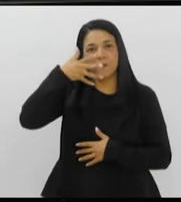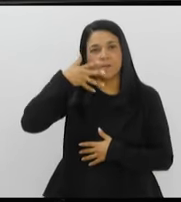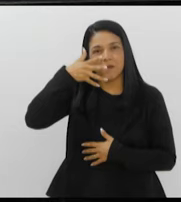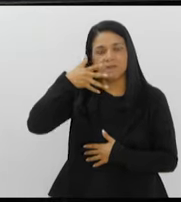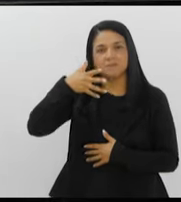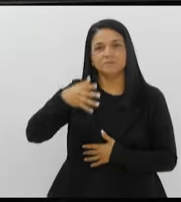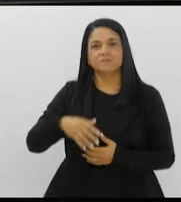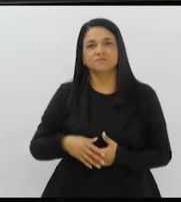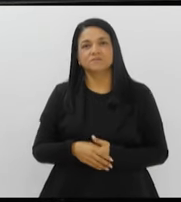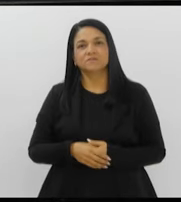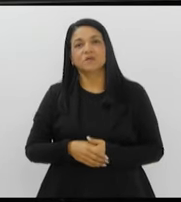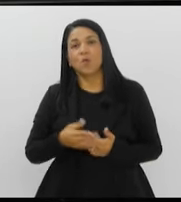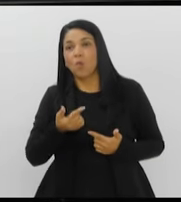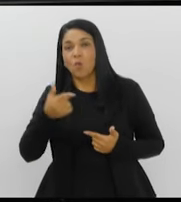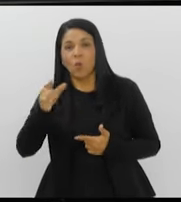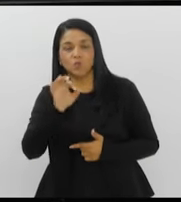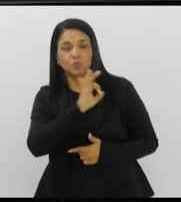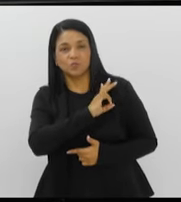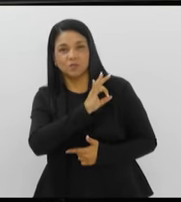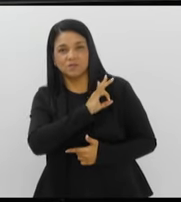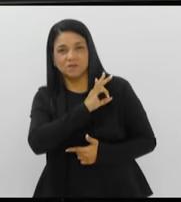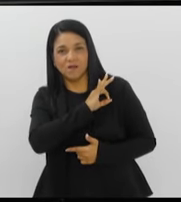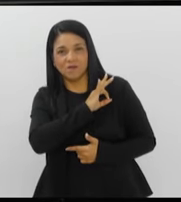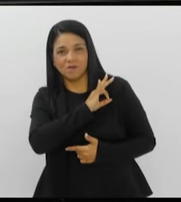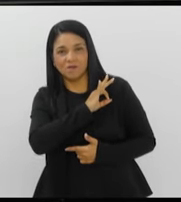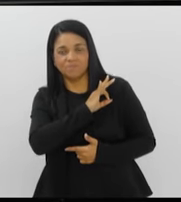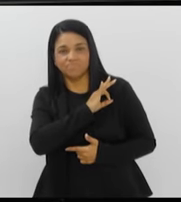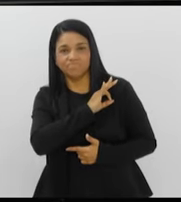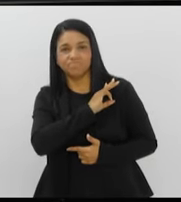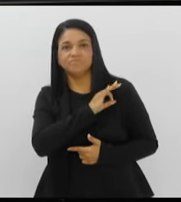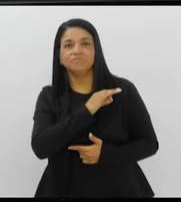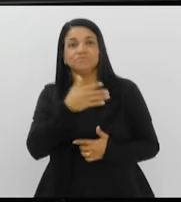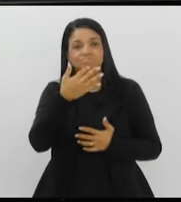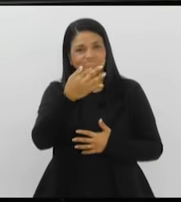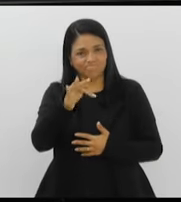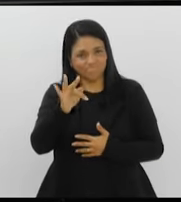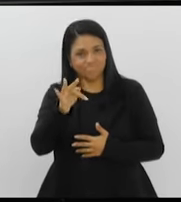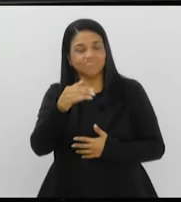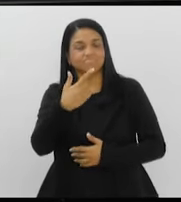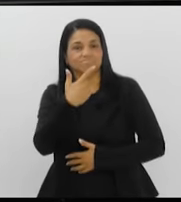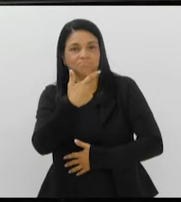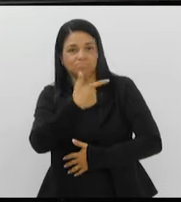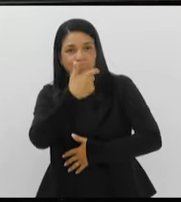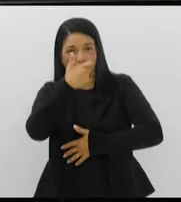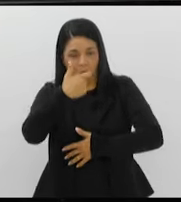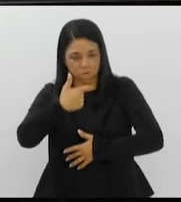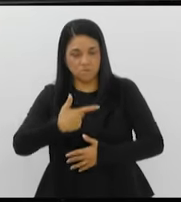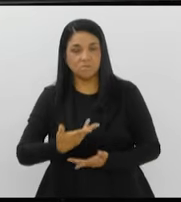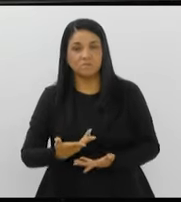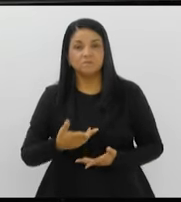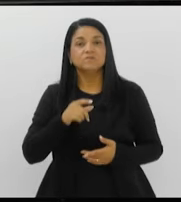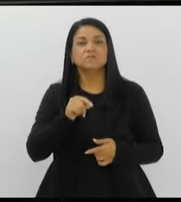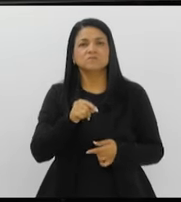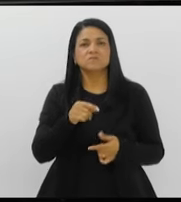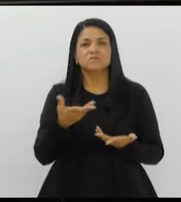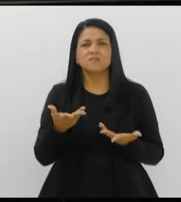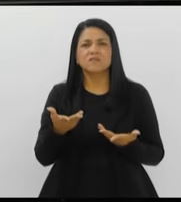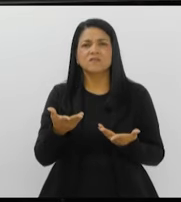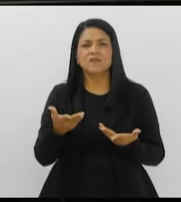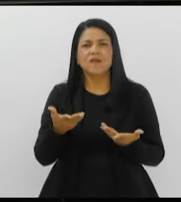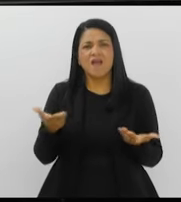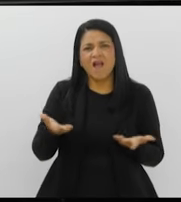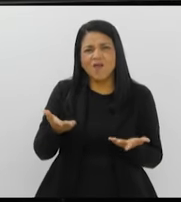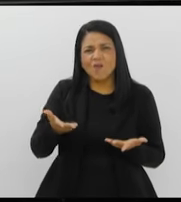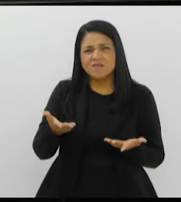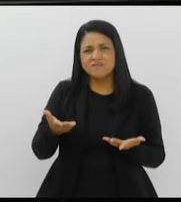Outro agente policial ficou ferido. Aí agora vem um monte de